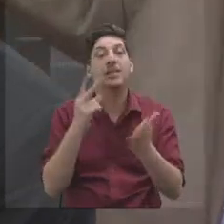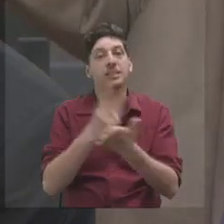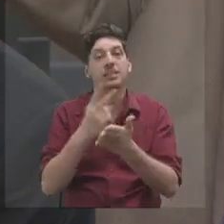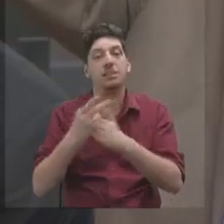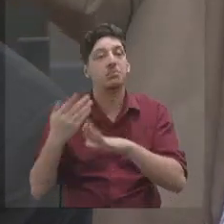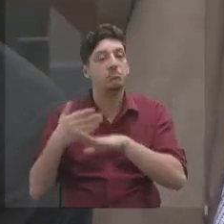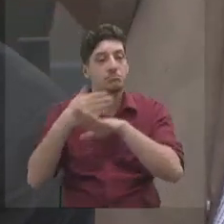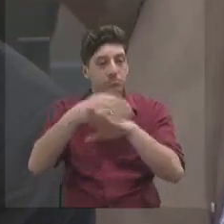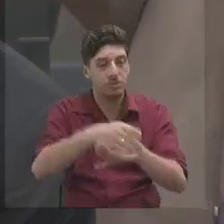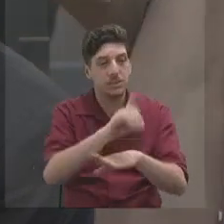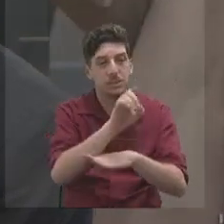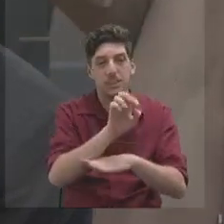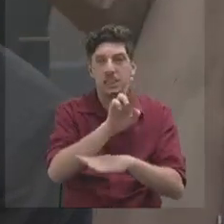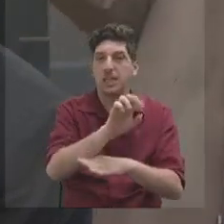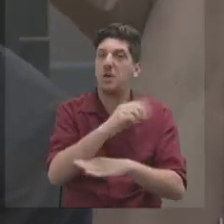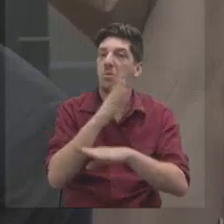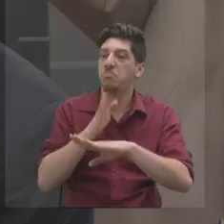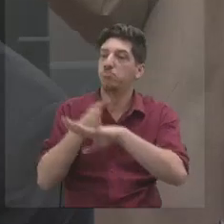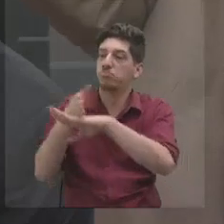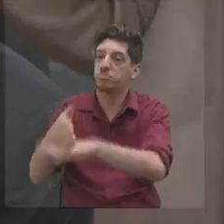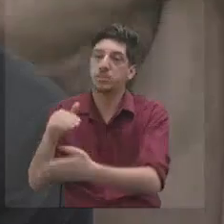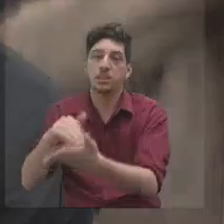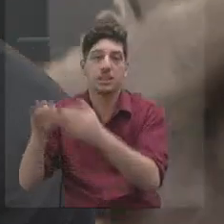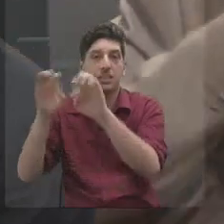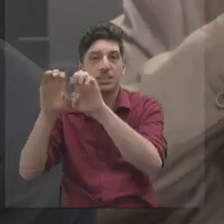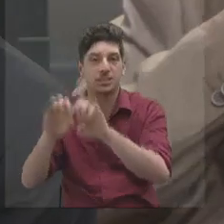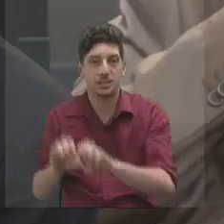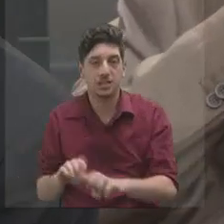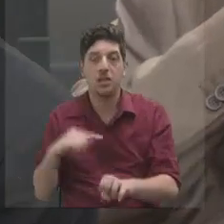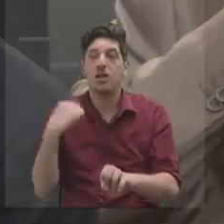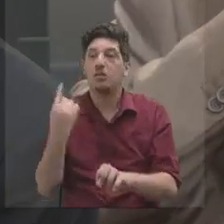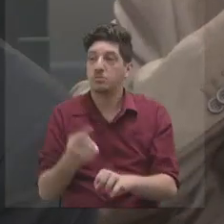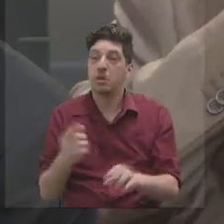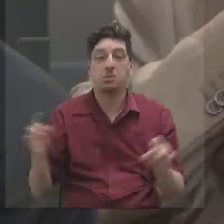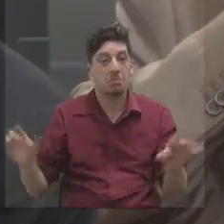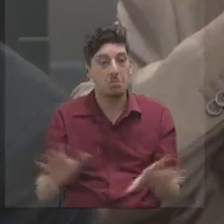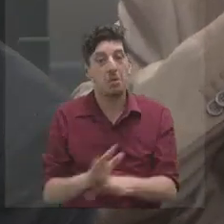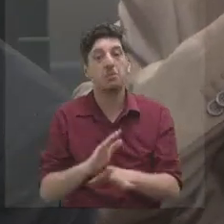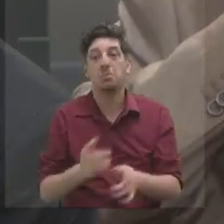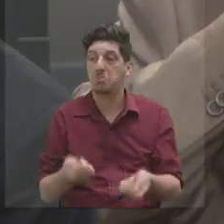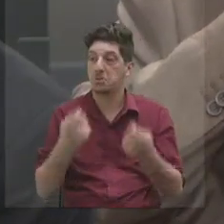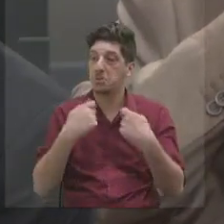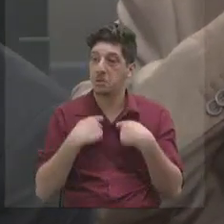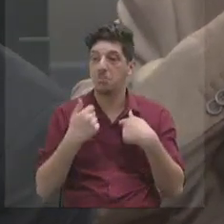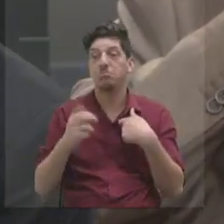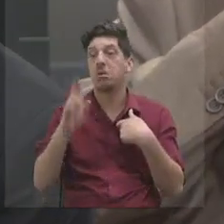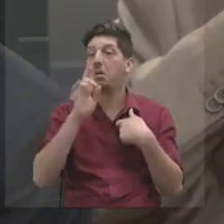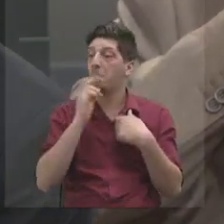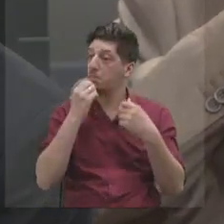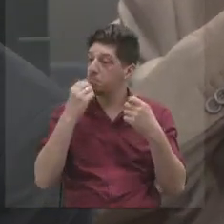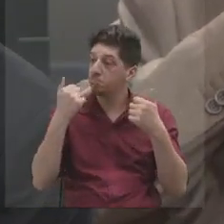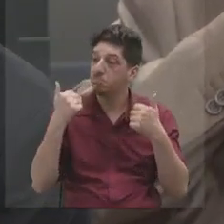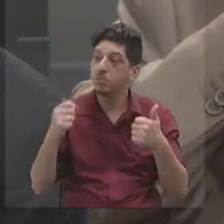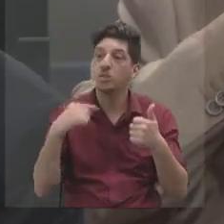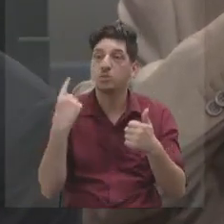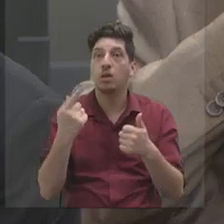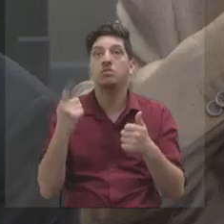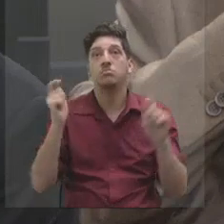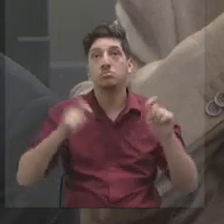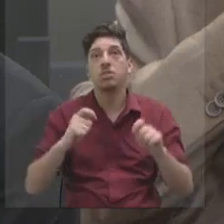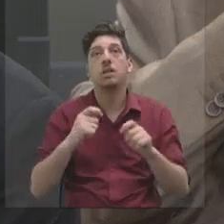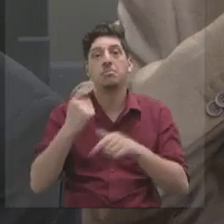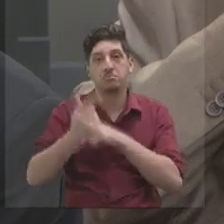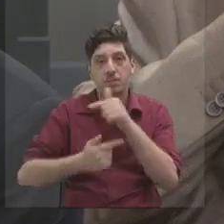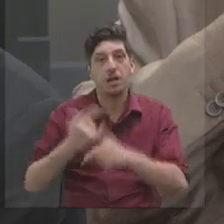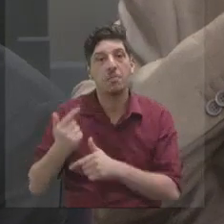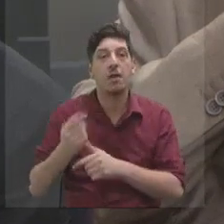Dr ou a seinfra que nós não Saímos de lá pelo menos com uma resposta de que vamos fazer o possível para resolver